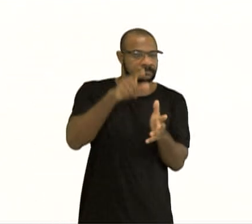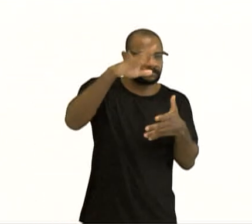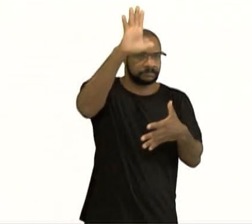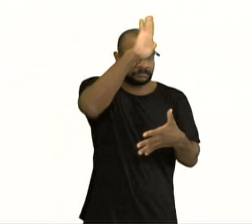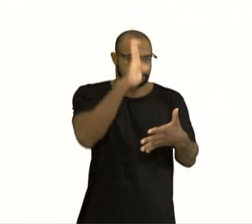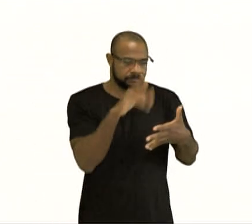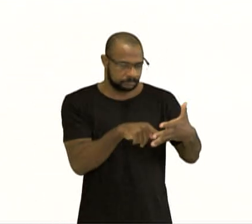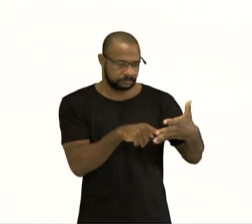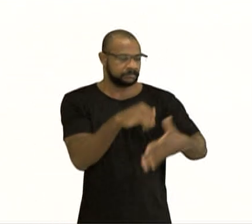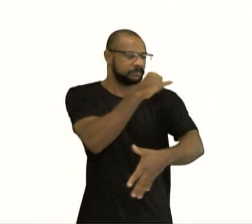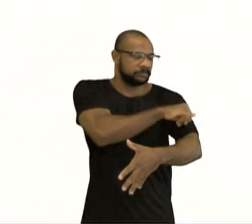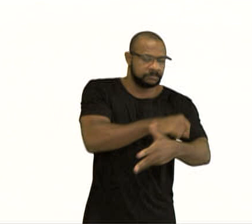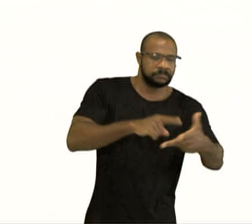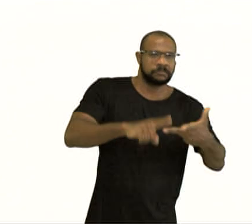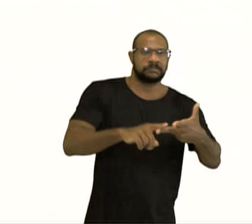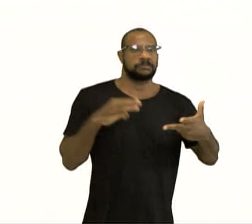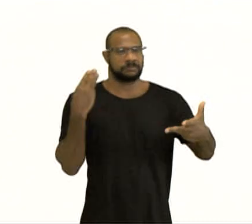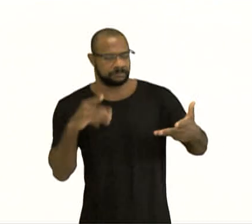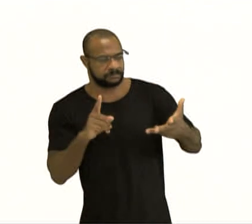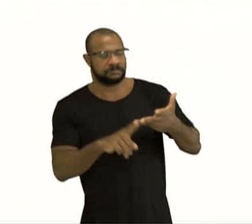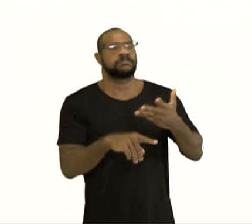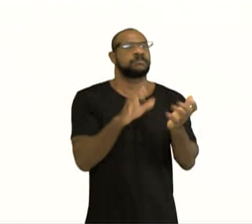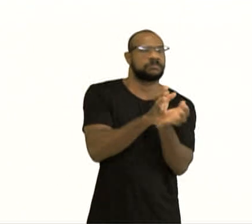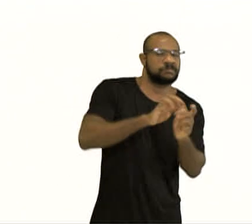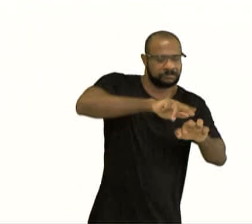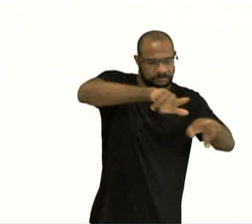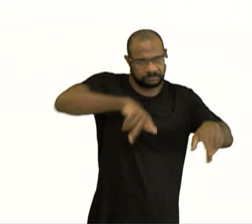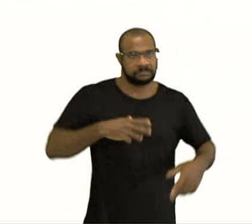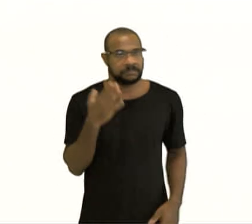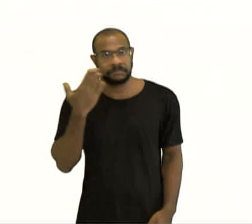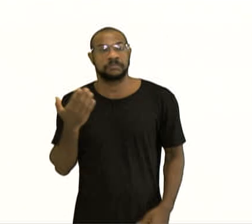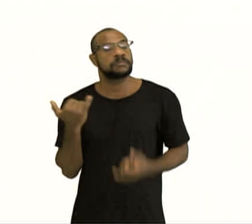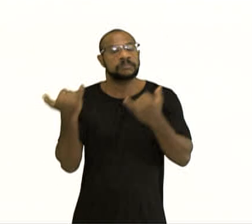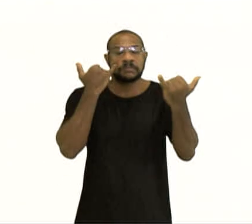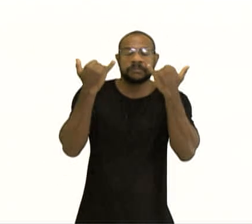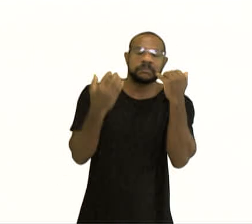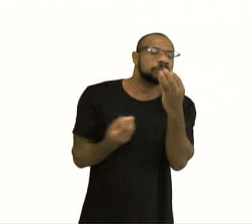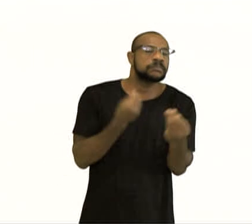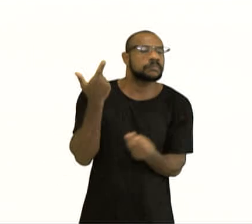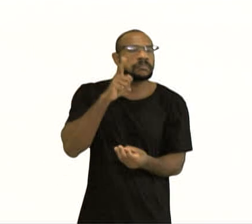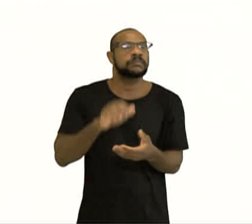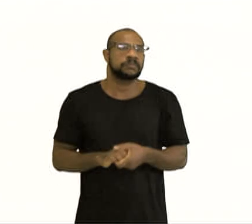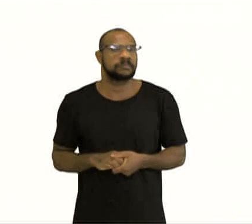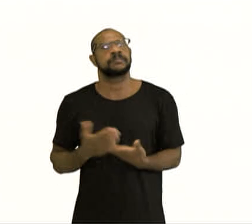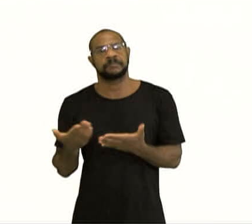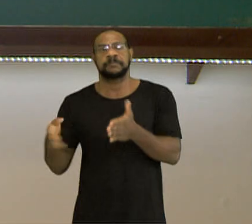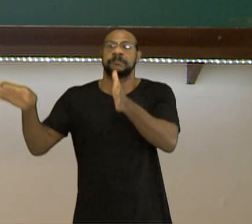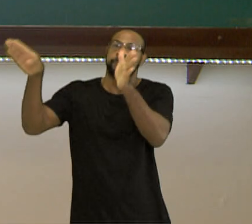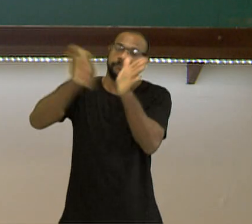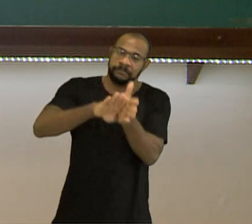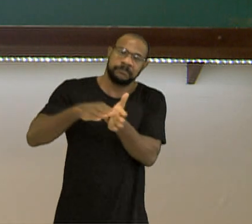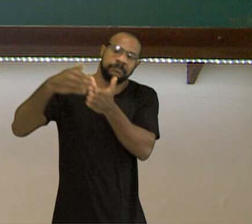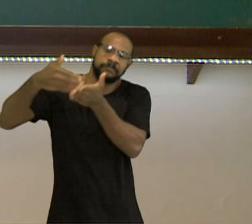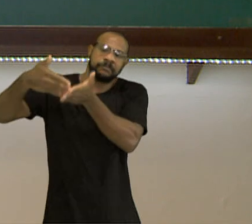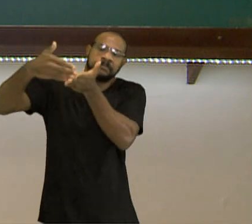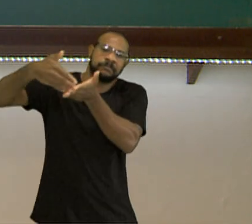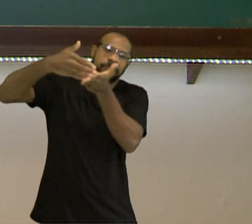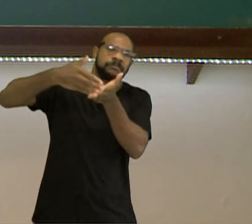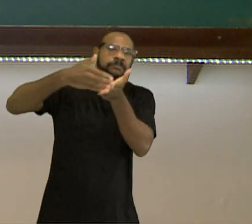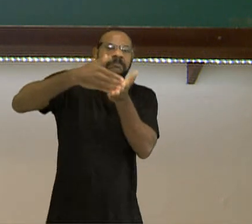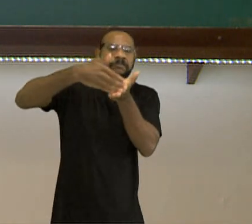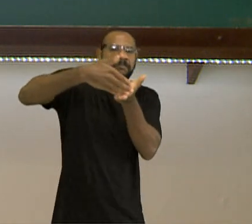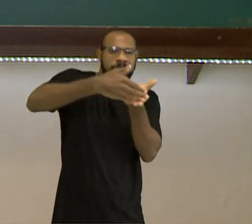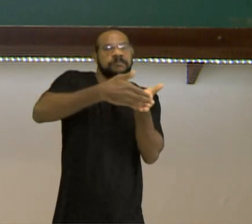Janeiro. Então, quais informações a gente consegue extrair, né? Que a maioria dos africanos vieram, portanto, da costa ocidental e da